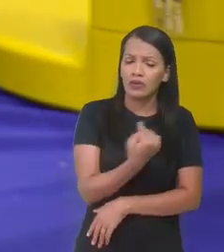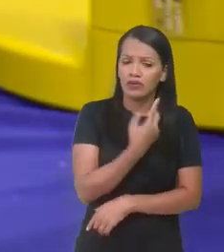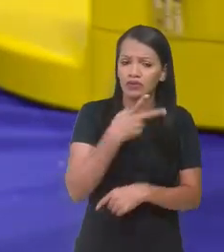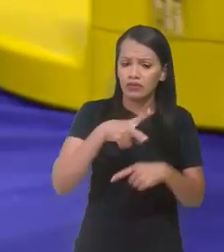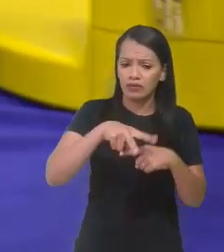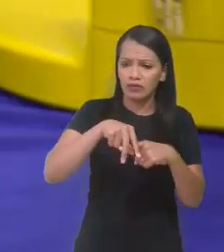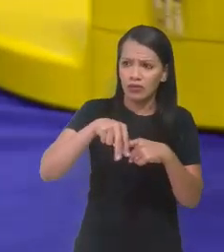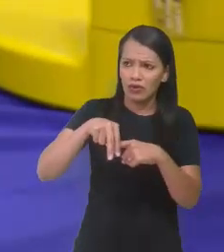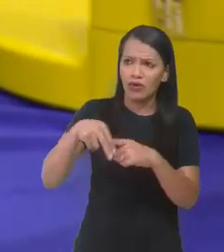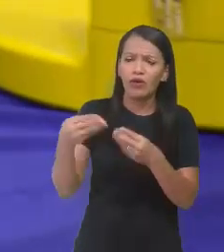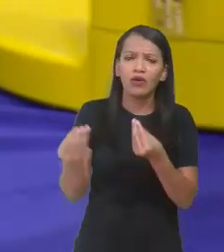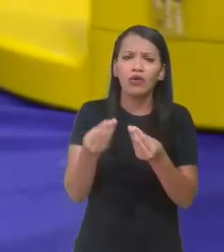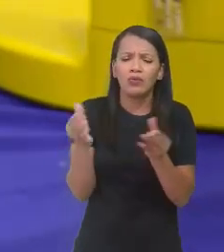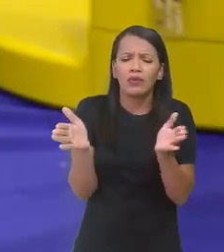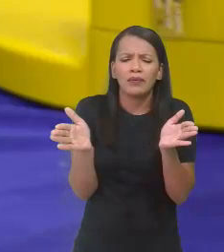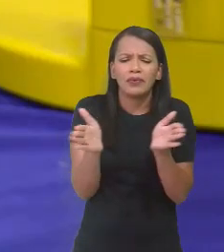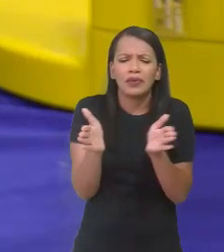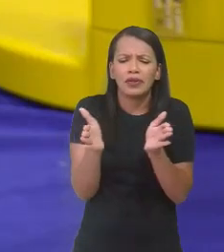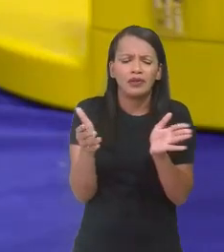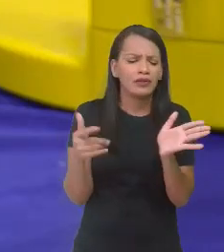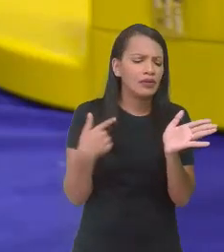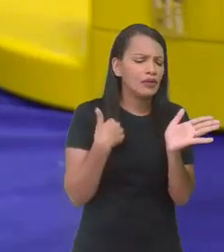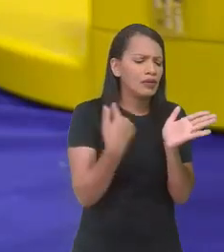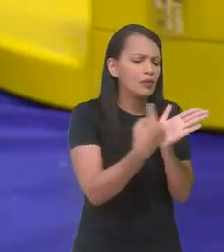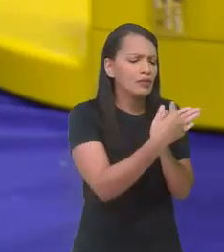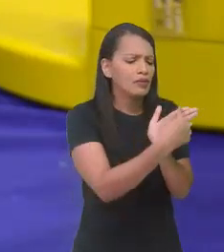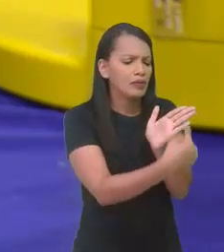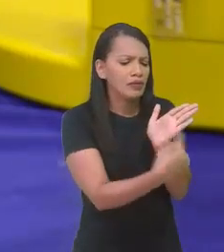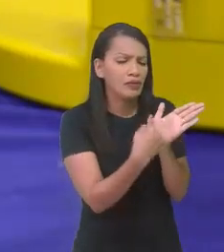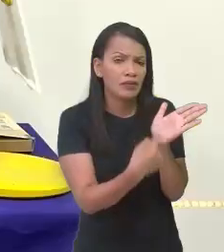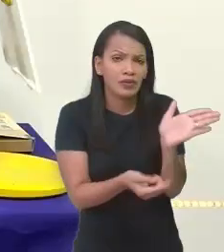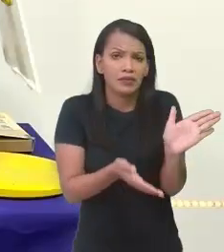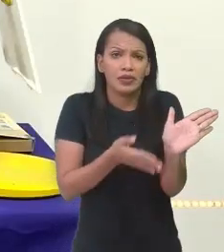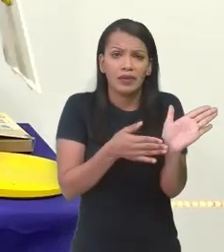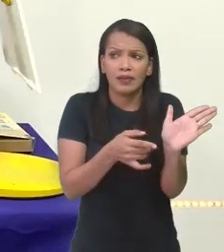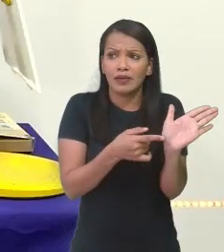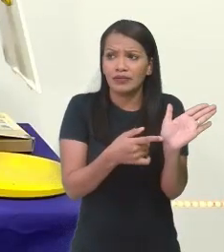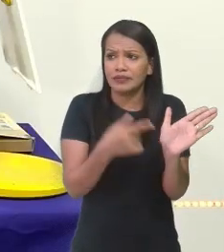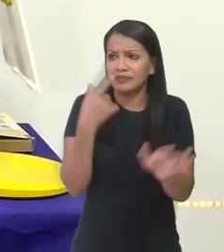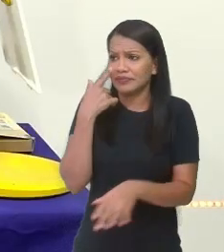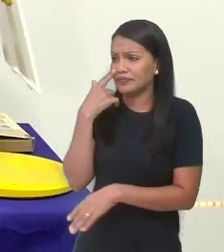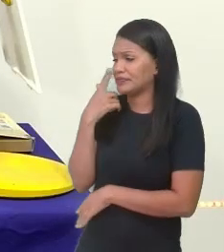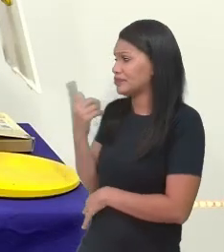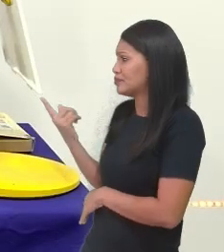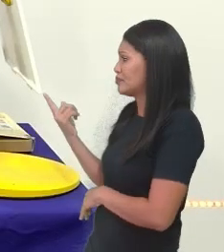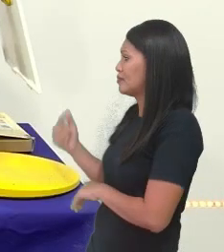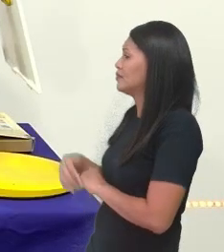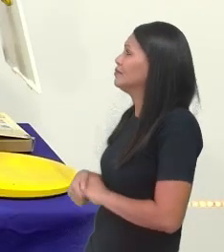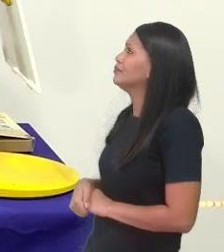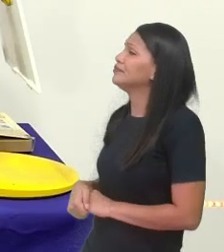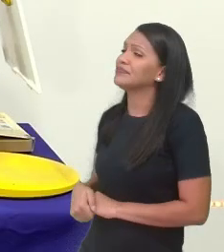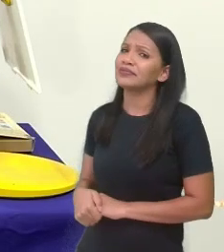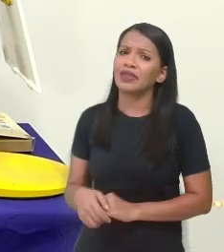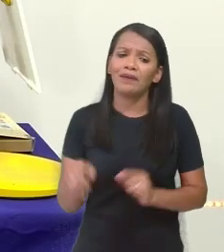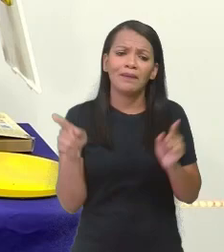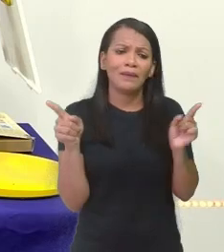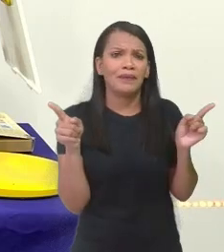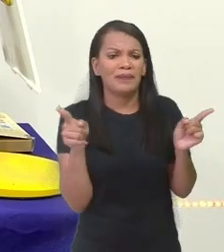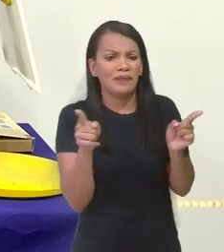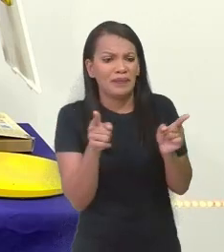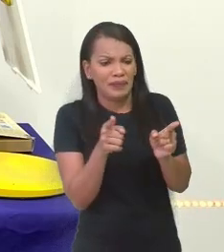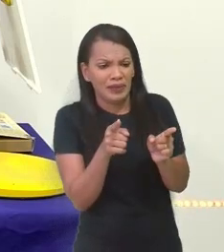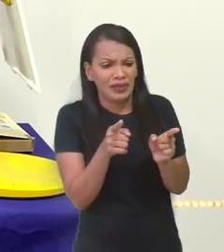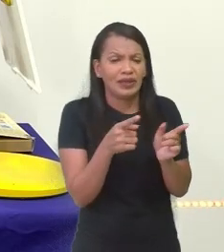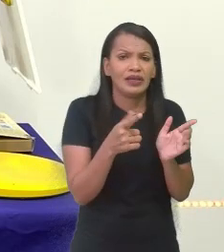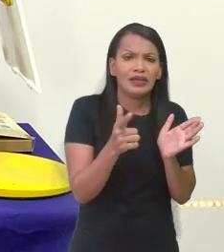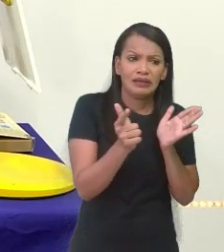tá? Olha como ele é pequenininho, cabe na palma da minha mão, tá? Ele é pequeno, é um pequeno